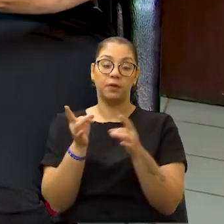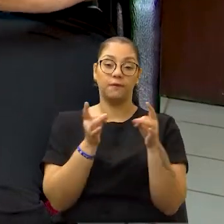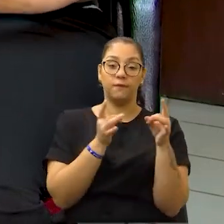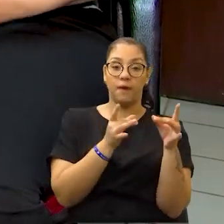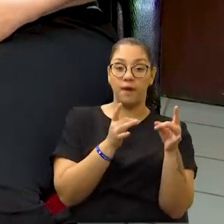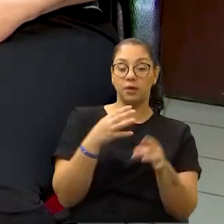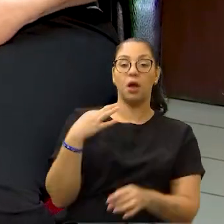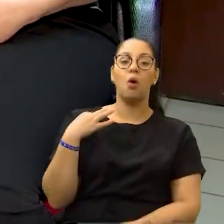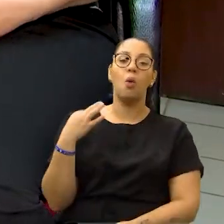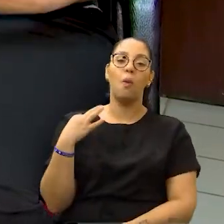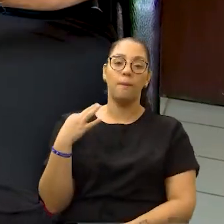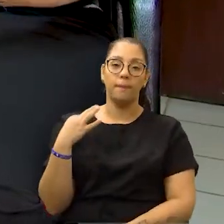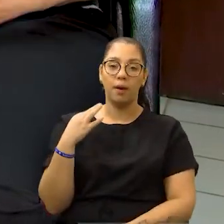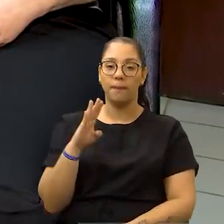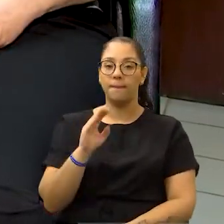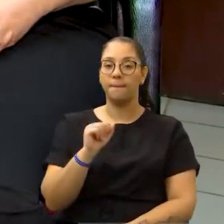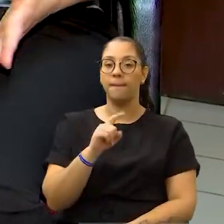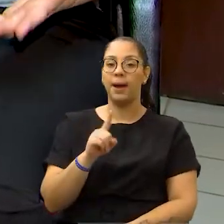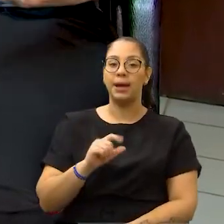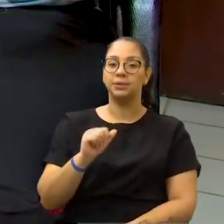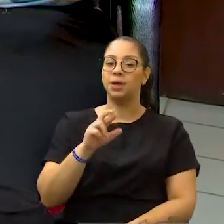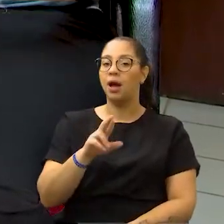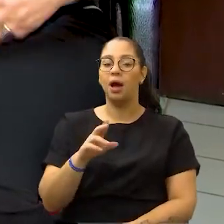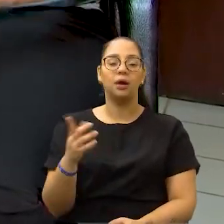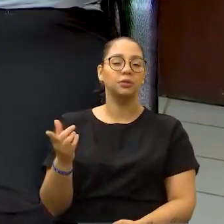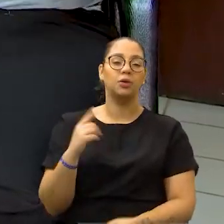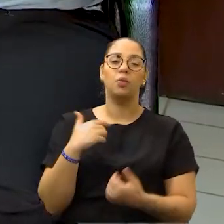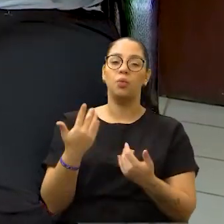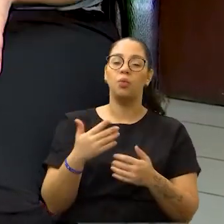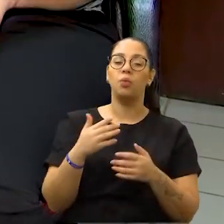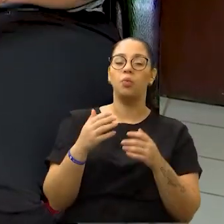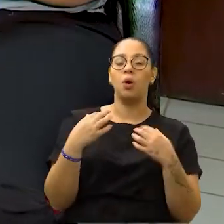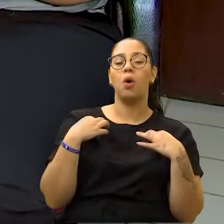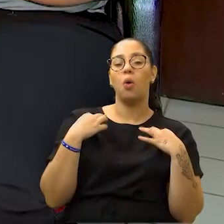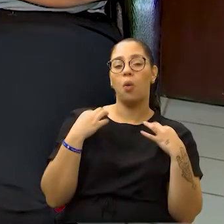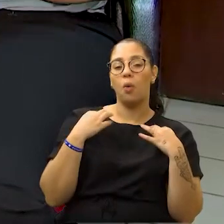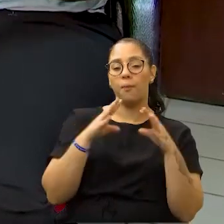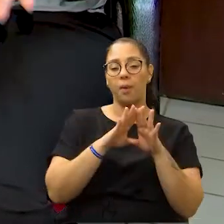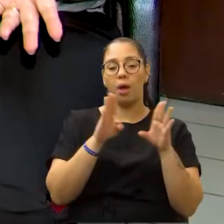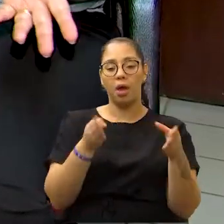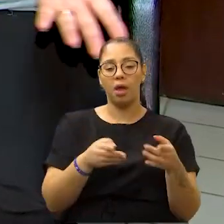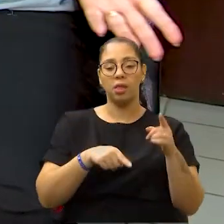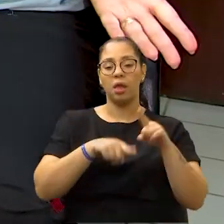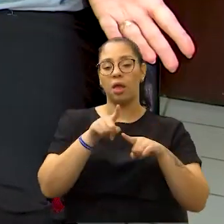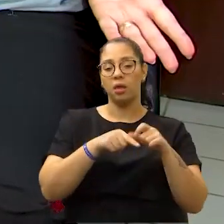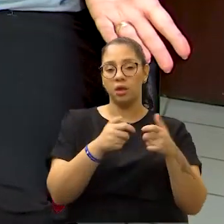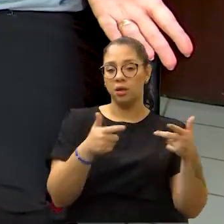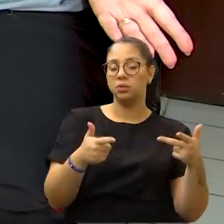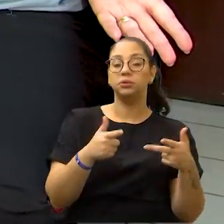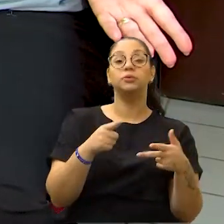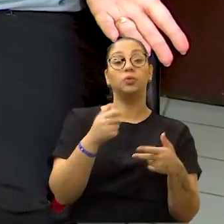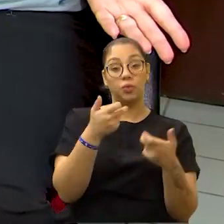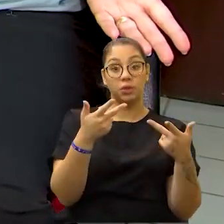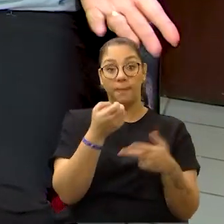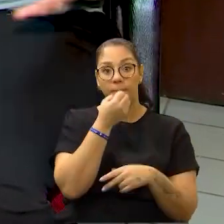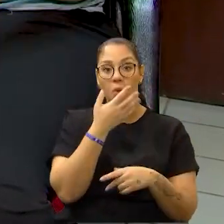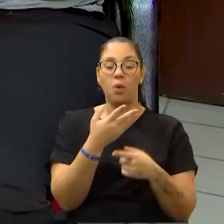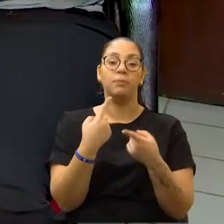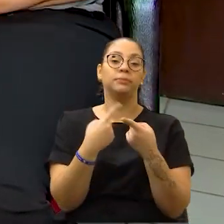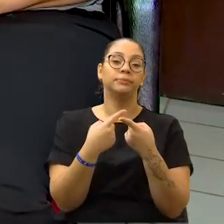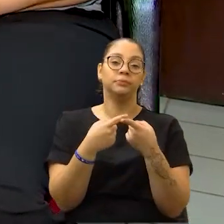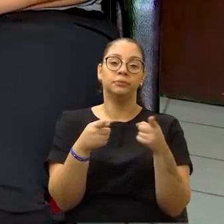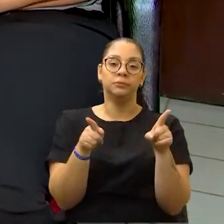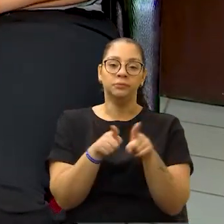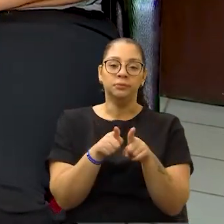nós recebemos roupas, móveis, itens eletrodomésticos em bom estado, né? Porque